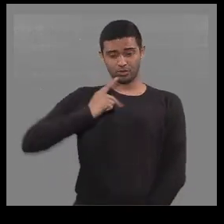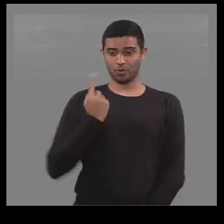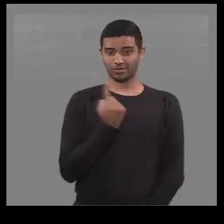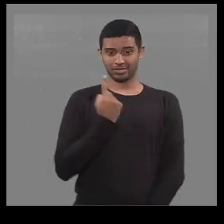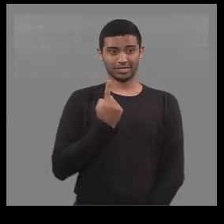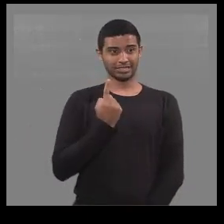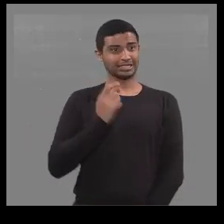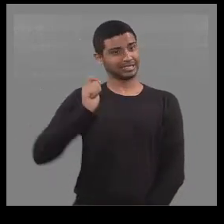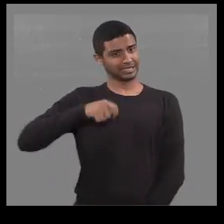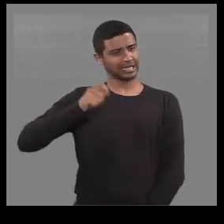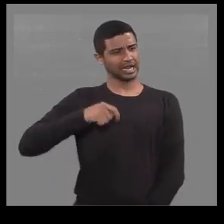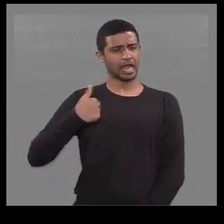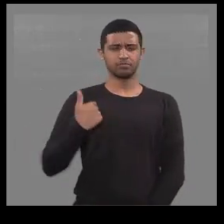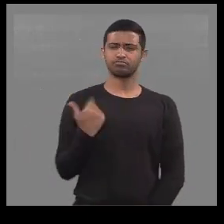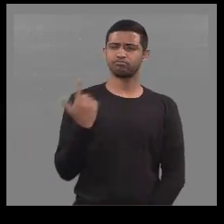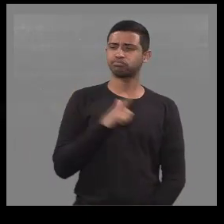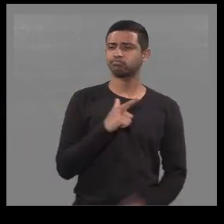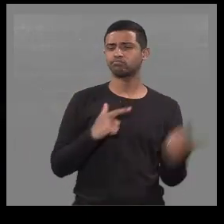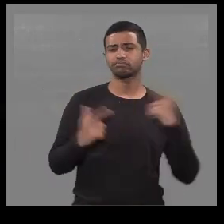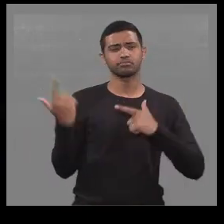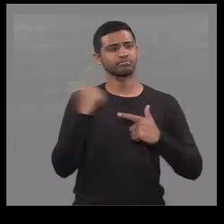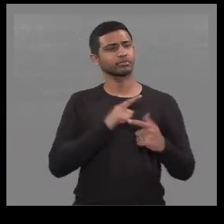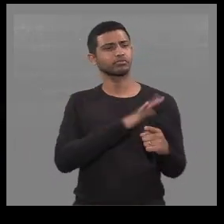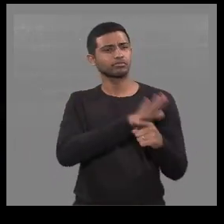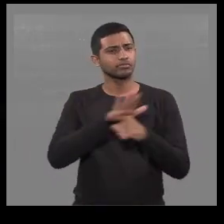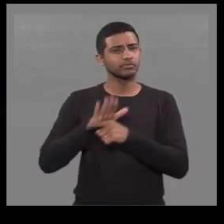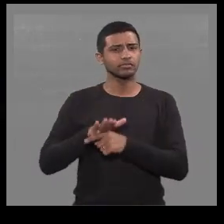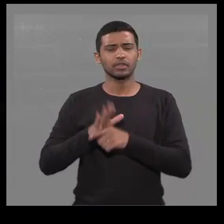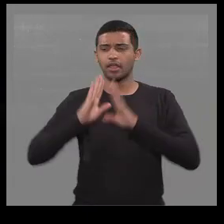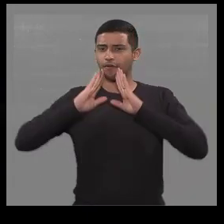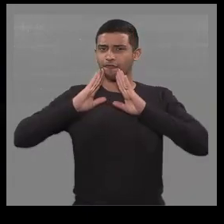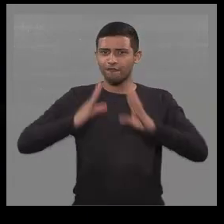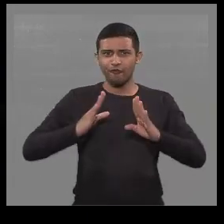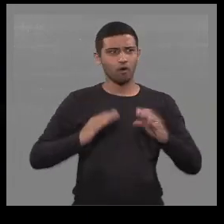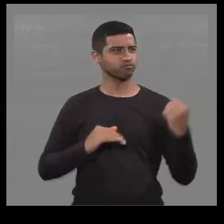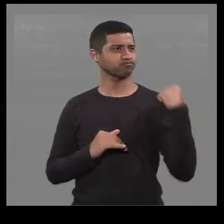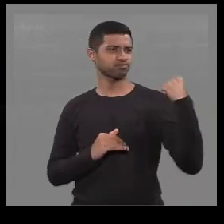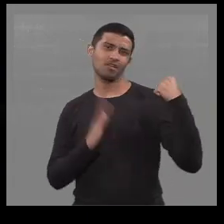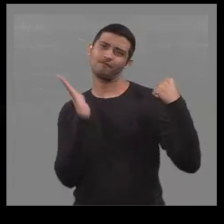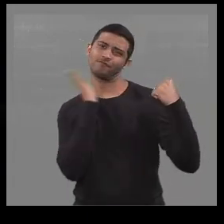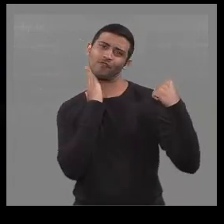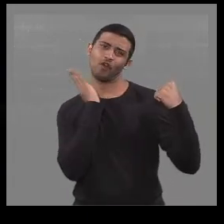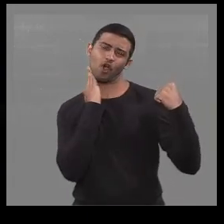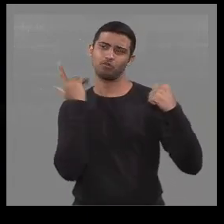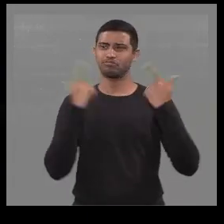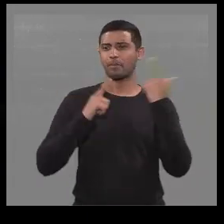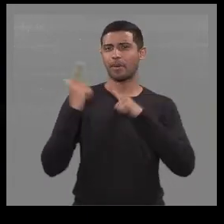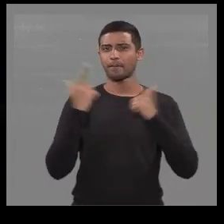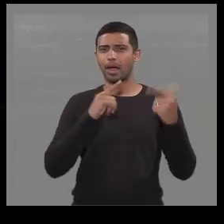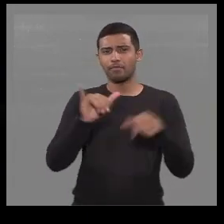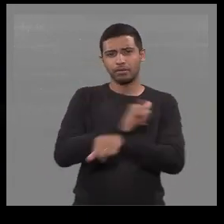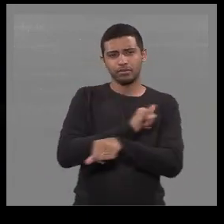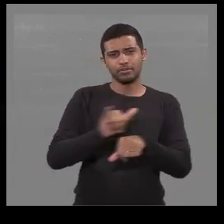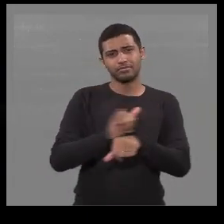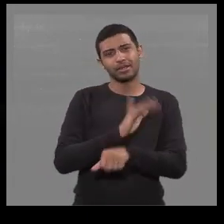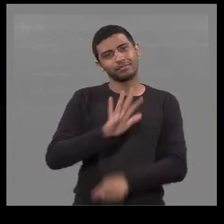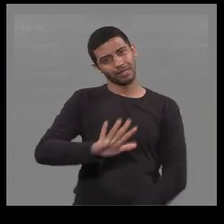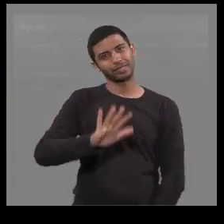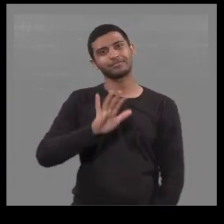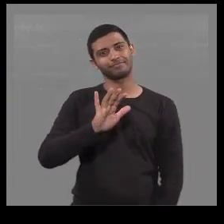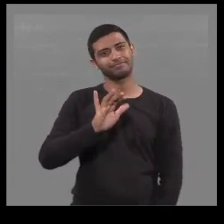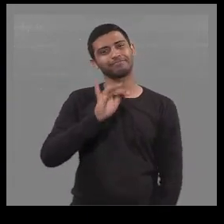é autonomia, independência, para que aí sim possamos estar no poder de voz e